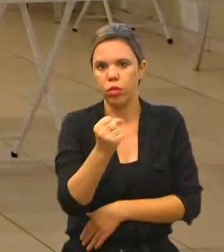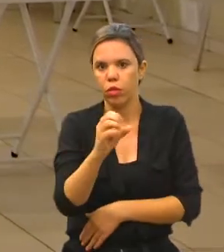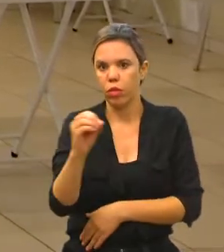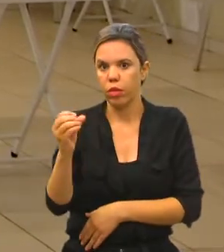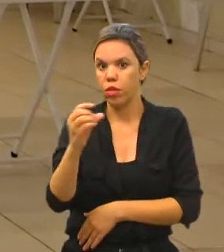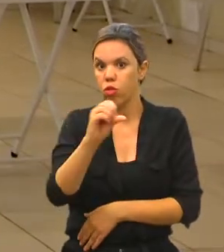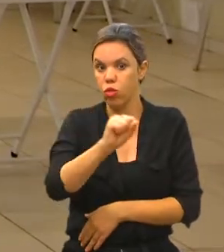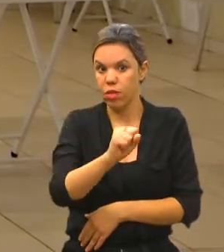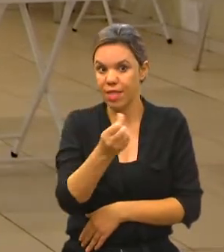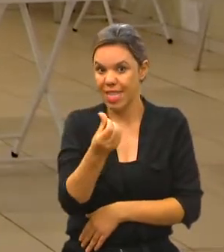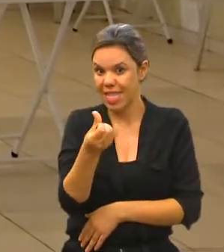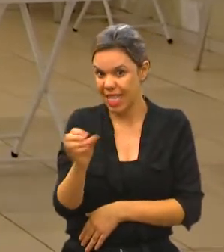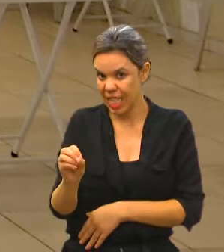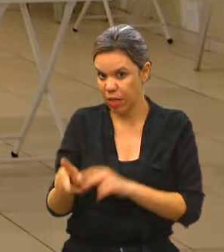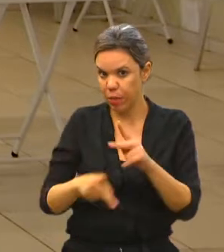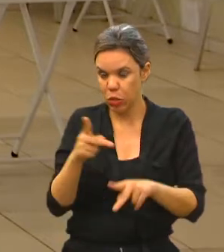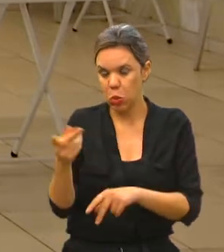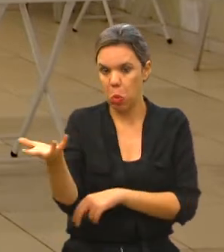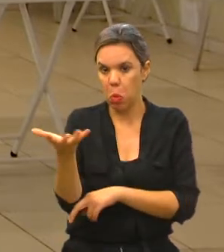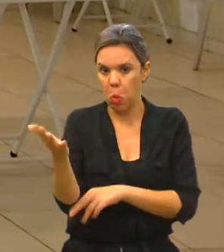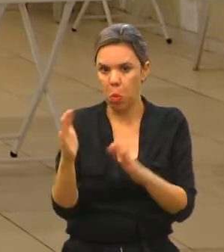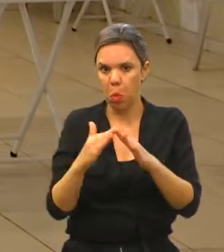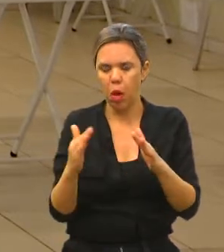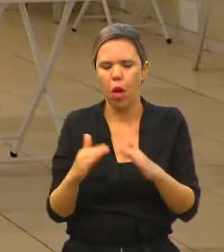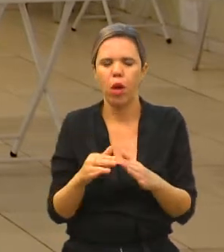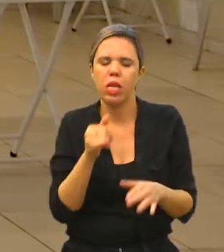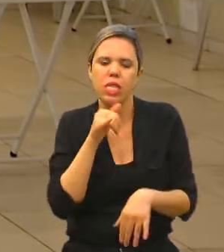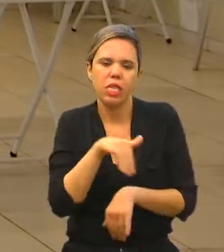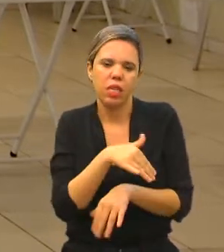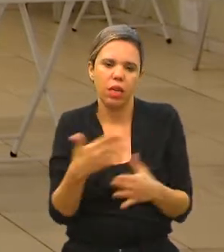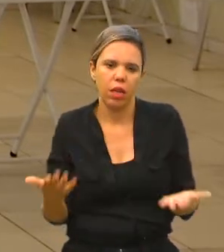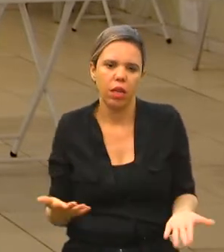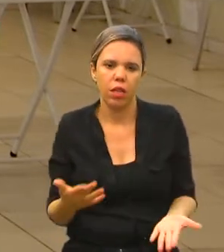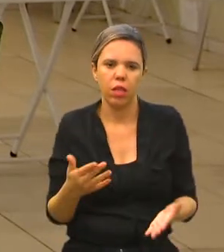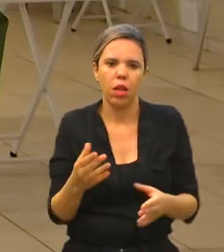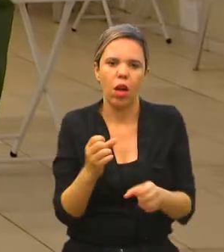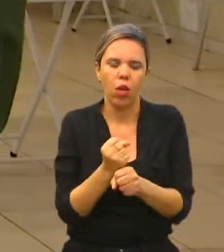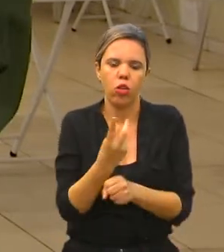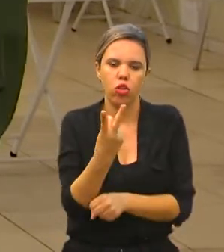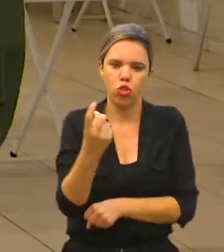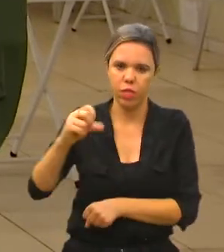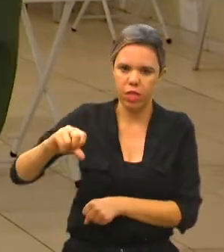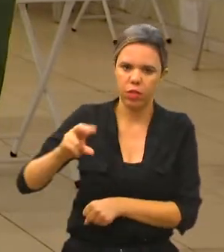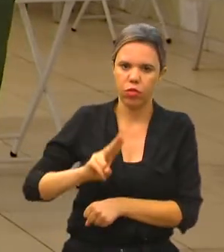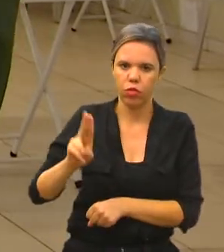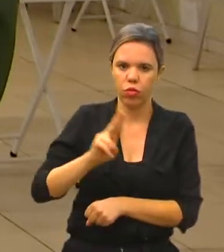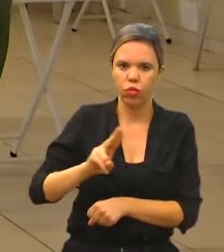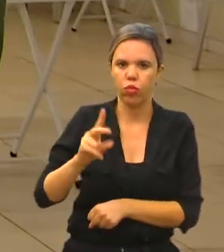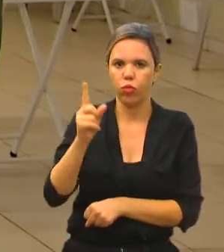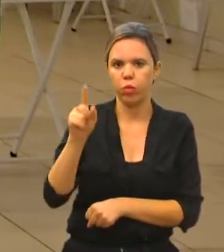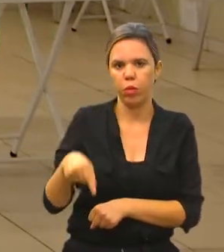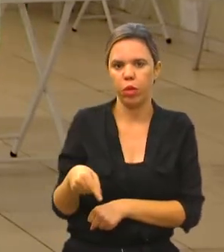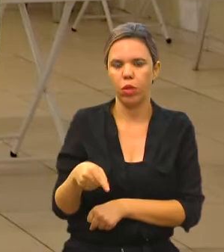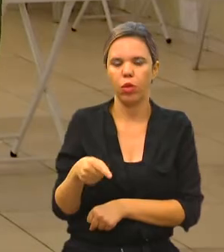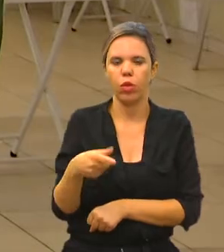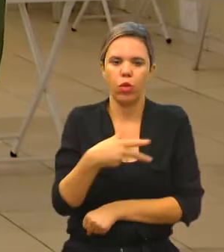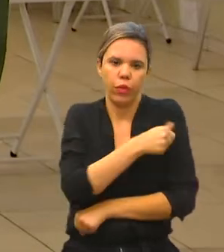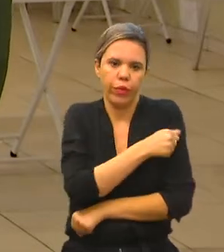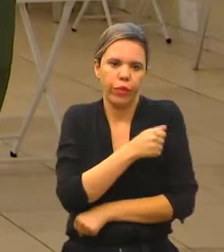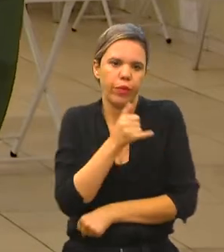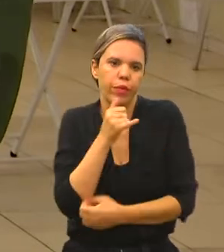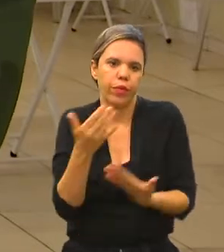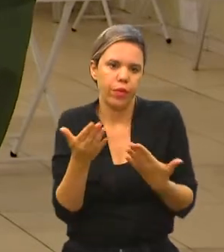tem por volta de 860 pessoas em situação de rua como a contagem é de 2019 nós estamos usando o número de mil doses